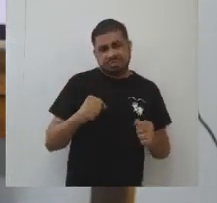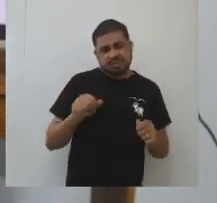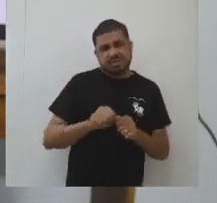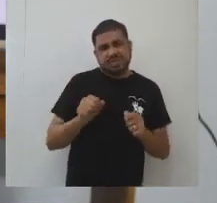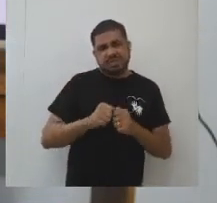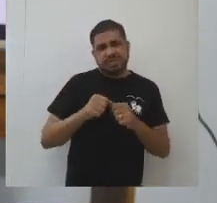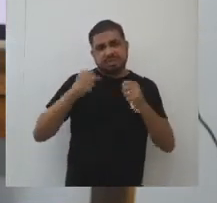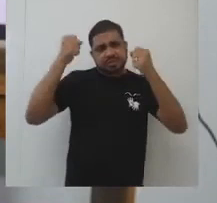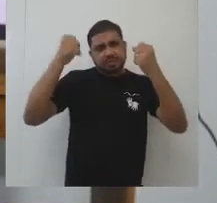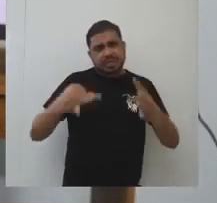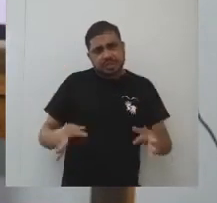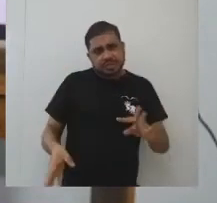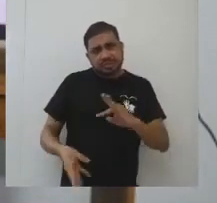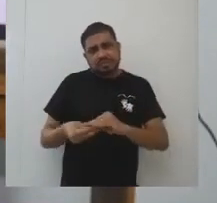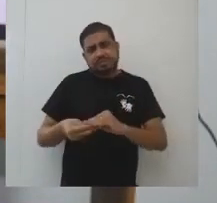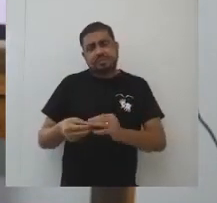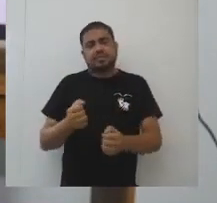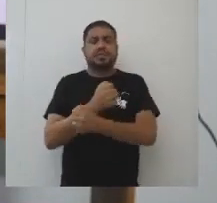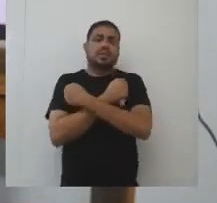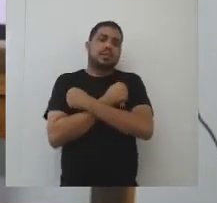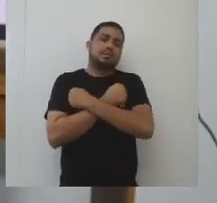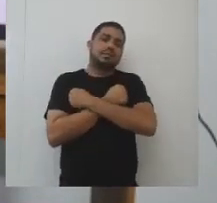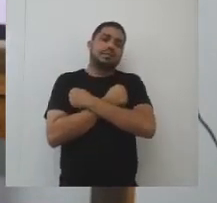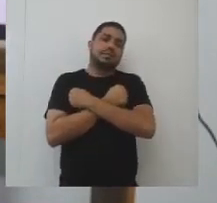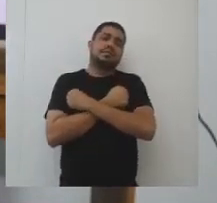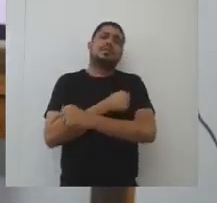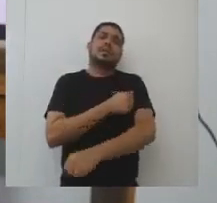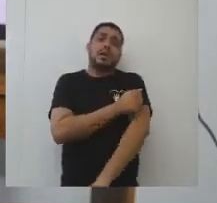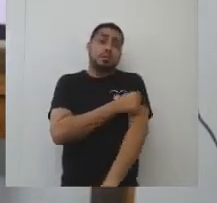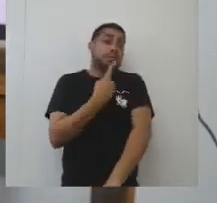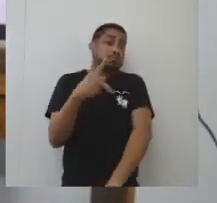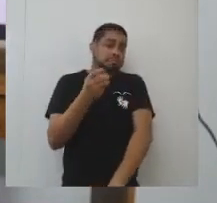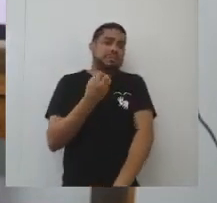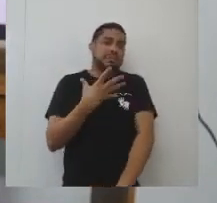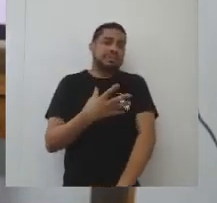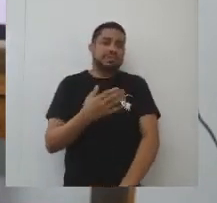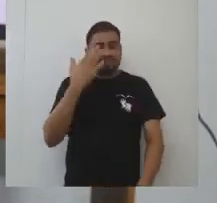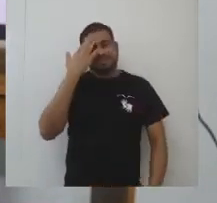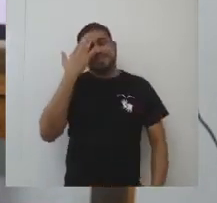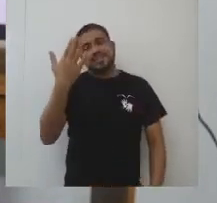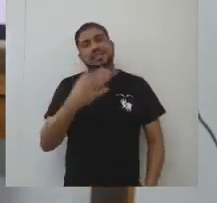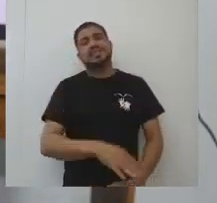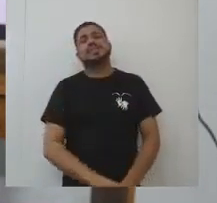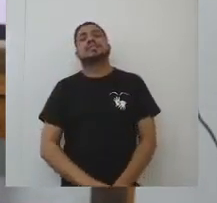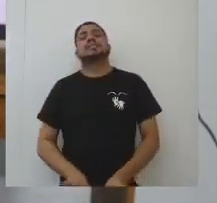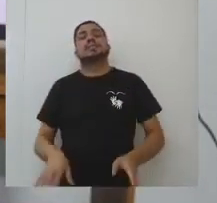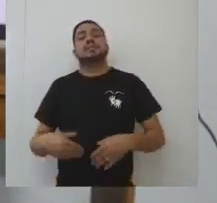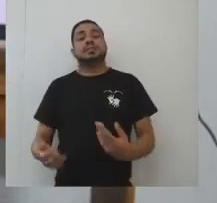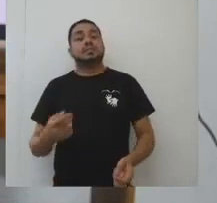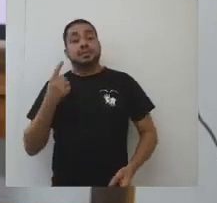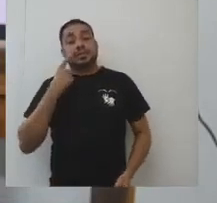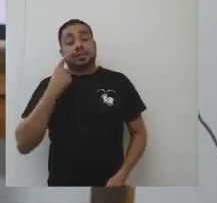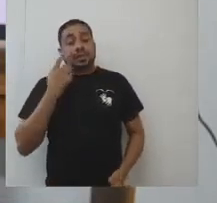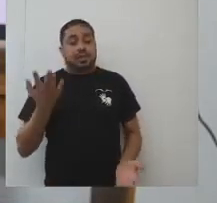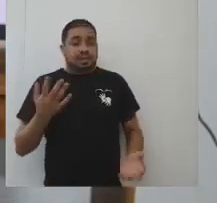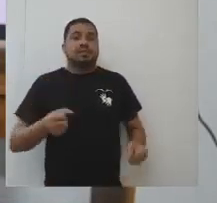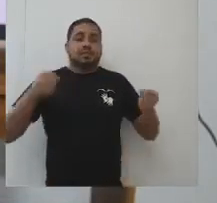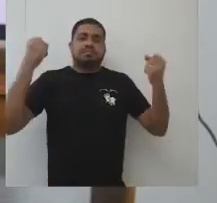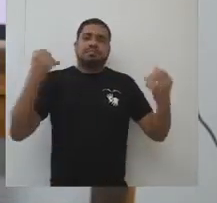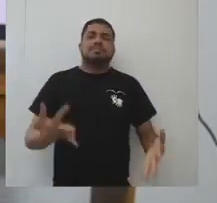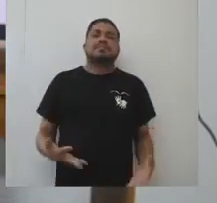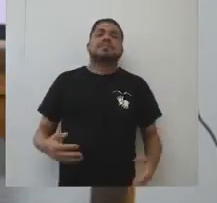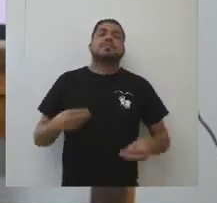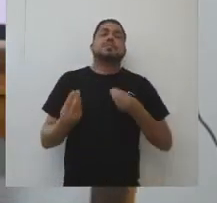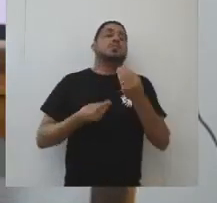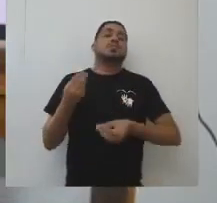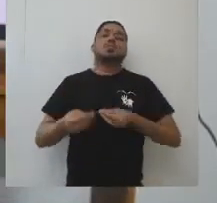breve explicação? Um forte abraço. Sua aula é muito boa. Muito obrigado. Então, vamos explicar como